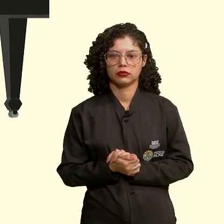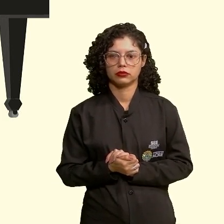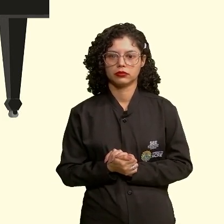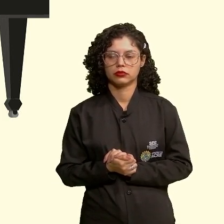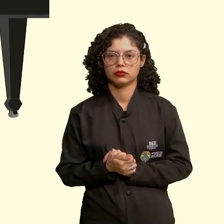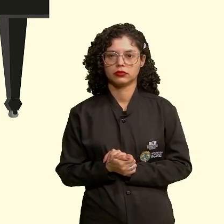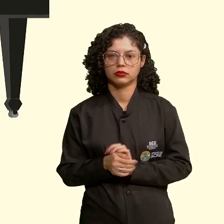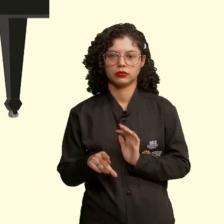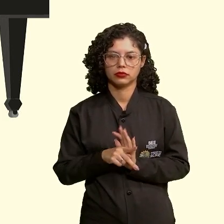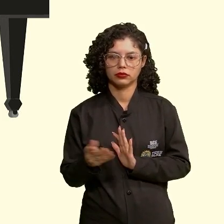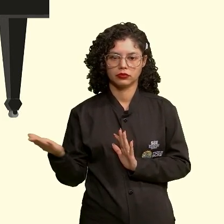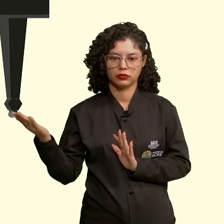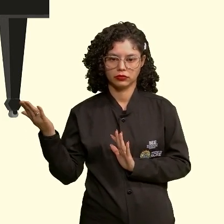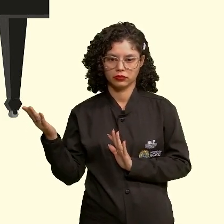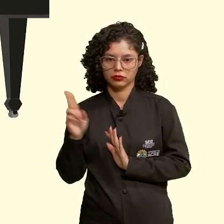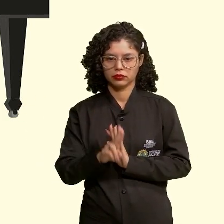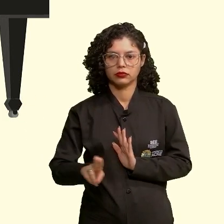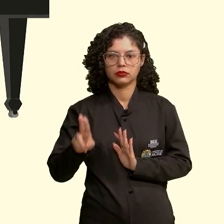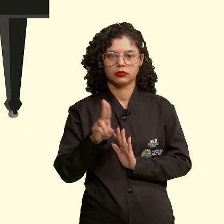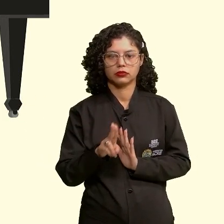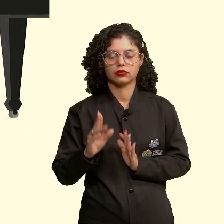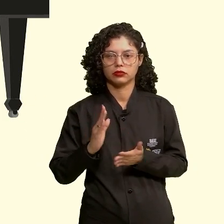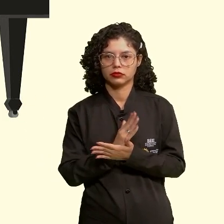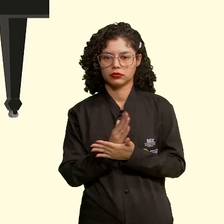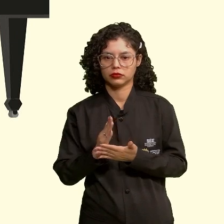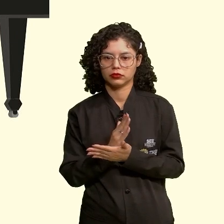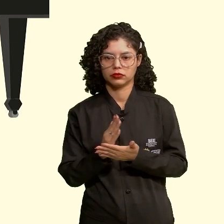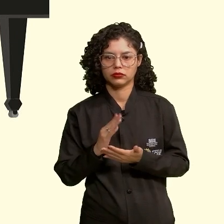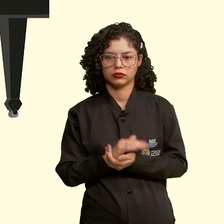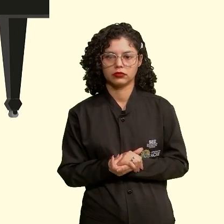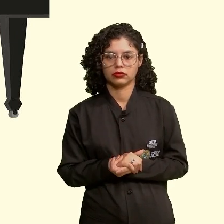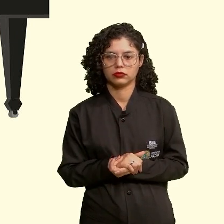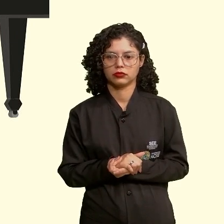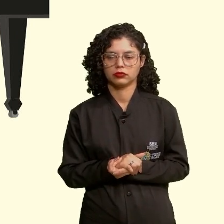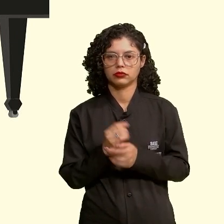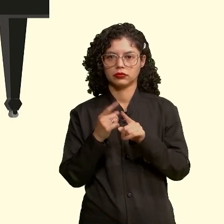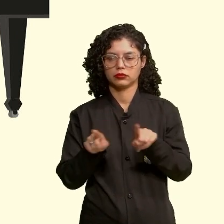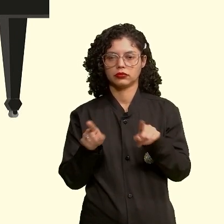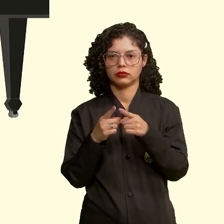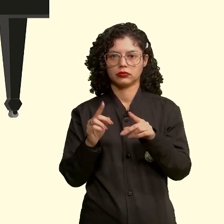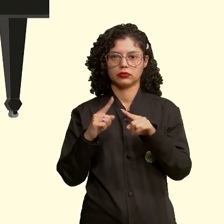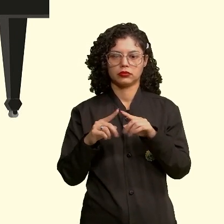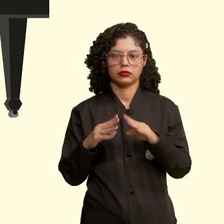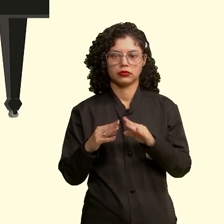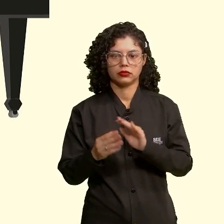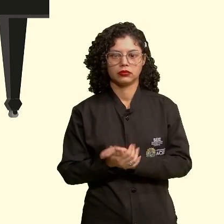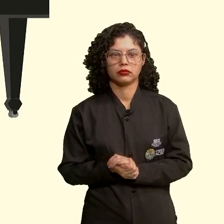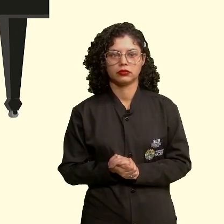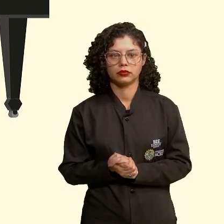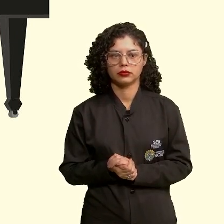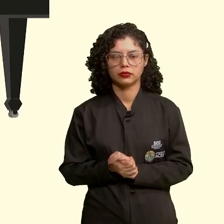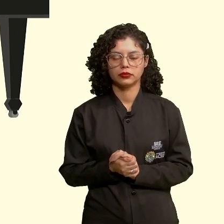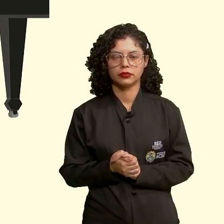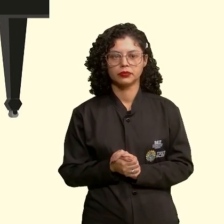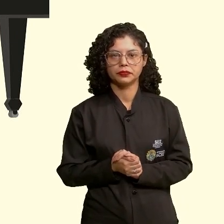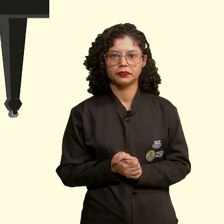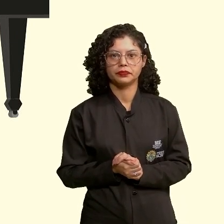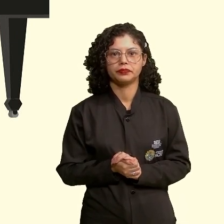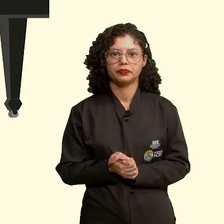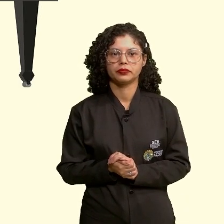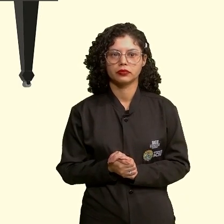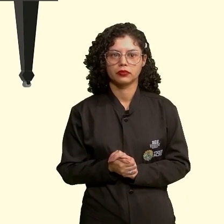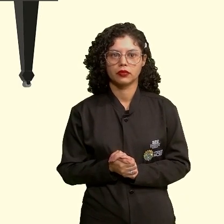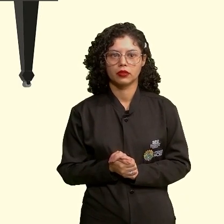esse tipo de instrumento sendo tocado por algum músico, né, da igreja. Então vamos lá para a